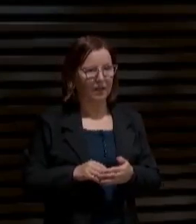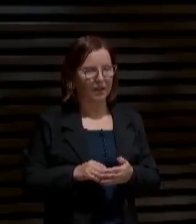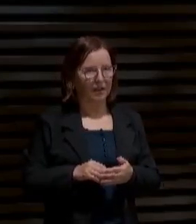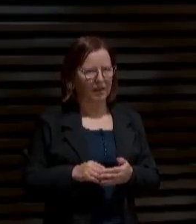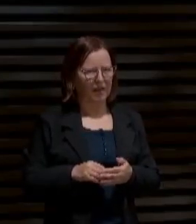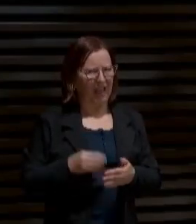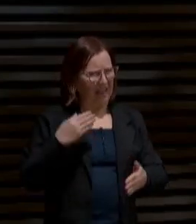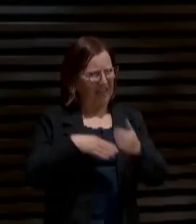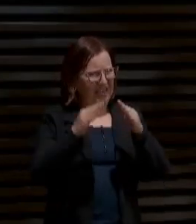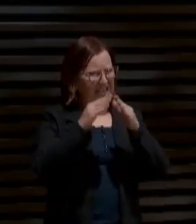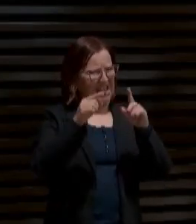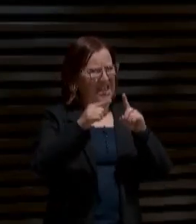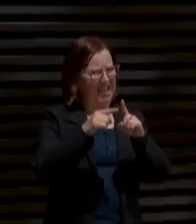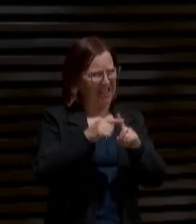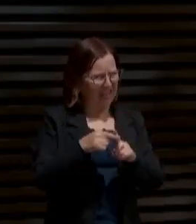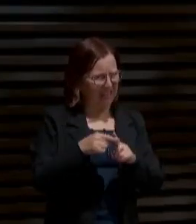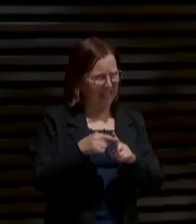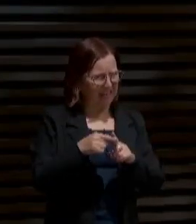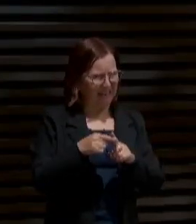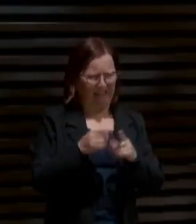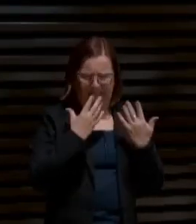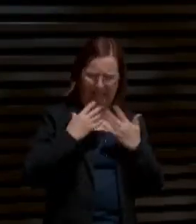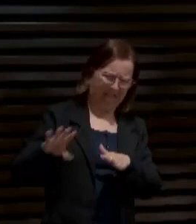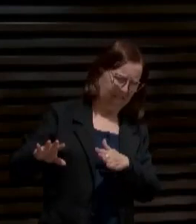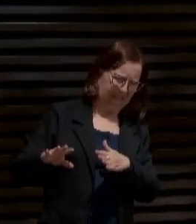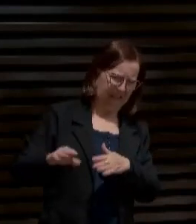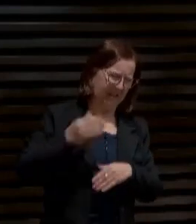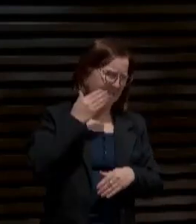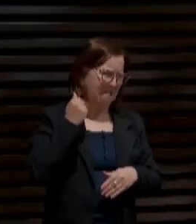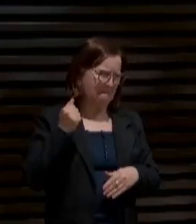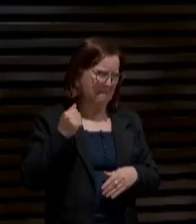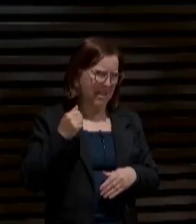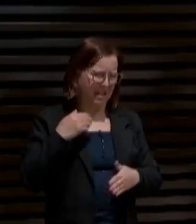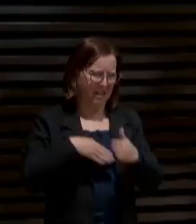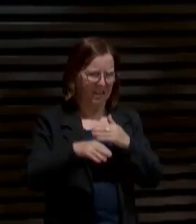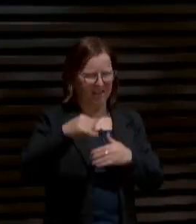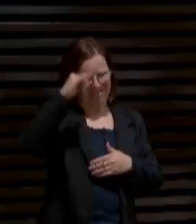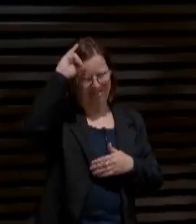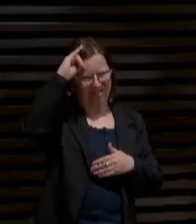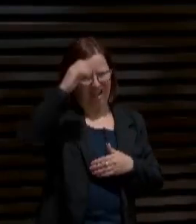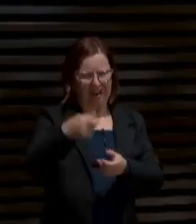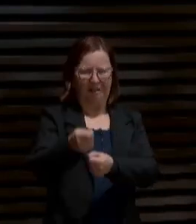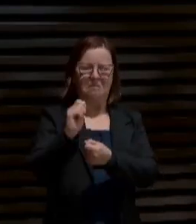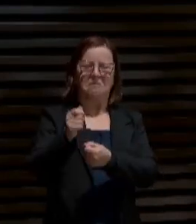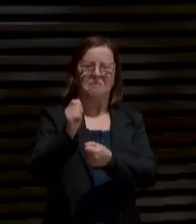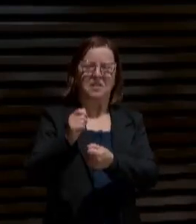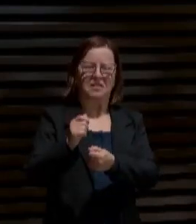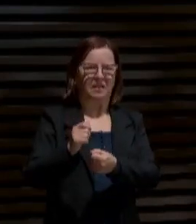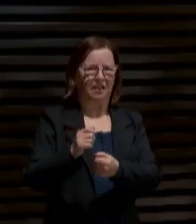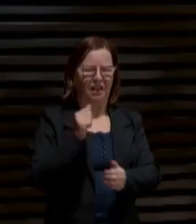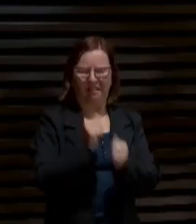isso aí é bobeira melhor ir para chácara é melhor ir pescar jogar bola é melhor fazer outras